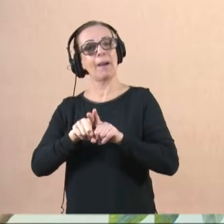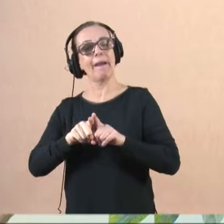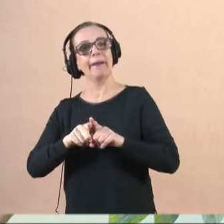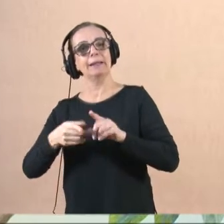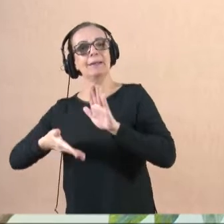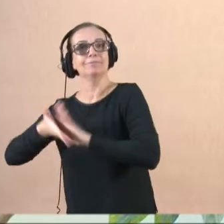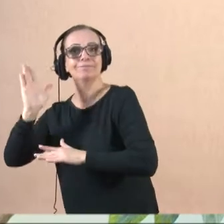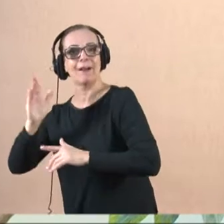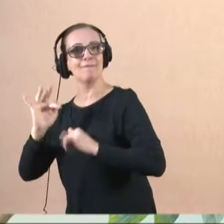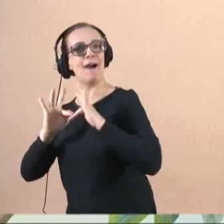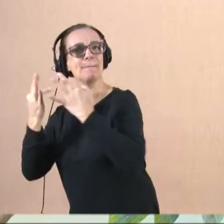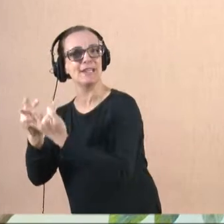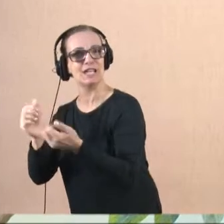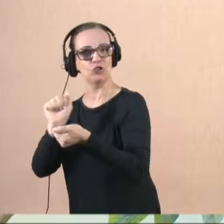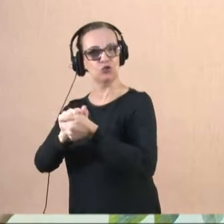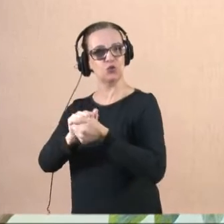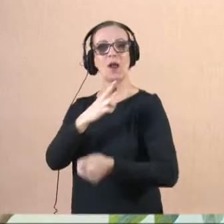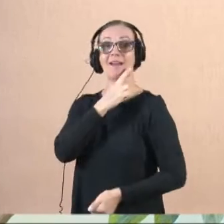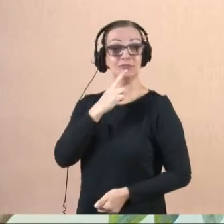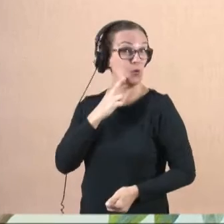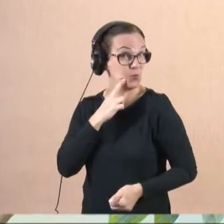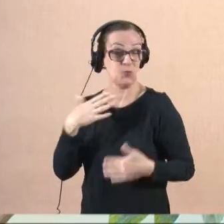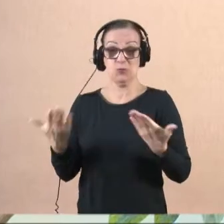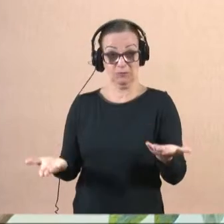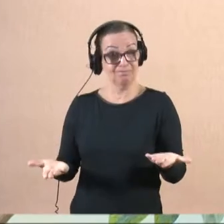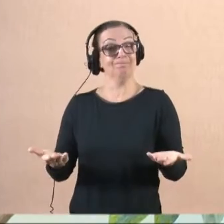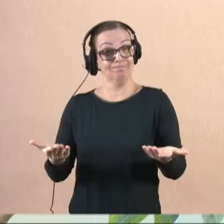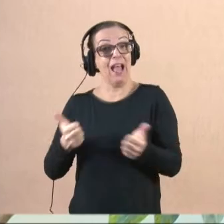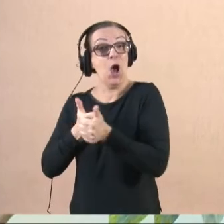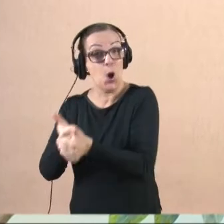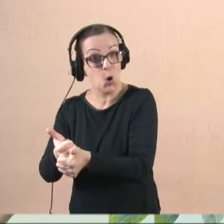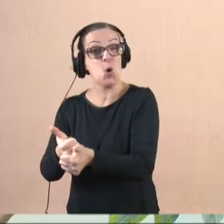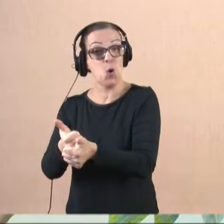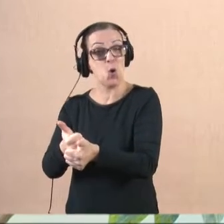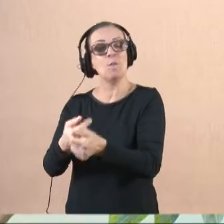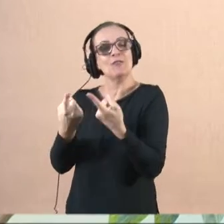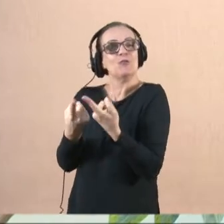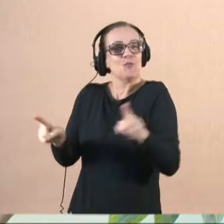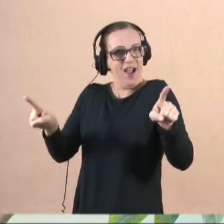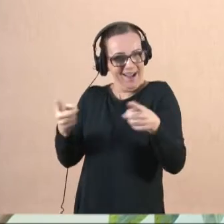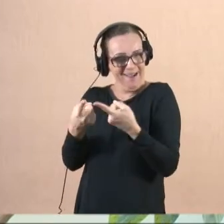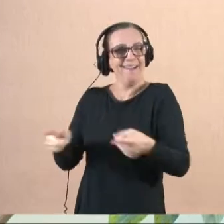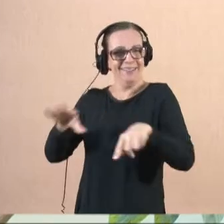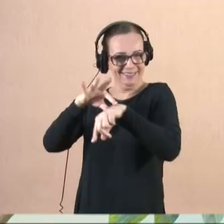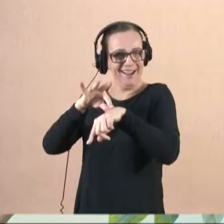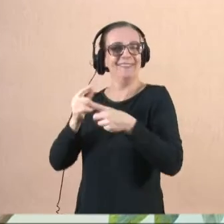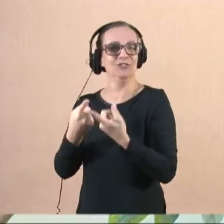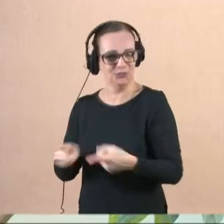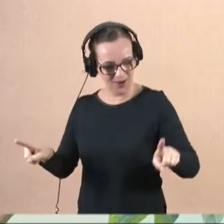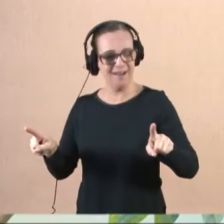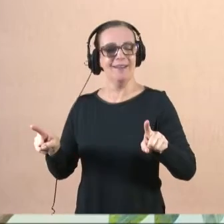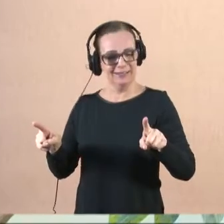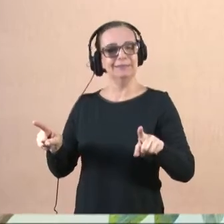e família no restaurante aconchegante acompanhando a um bom churrasco nessa mente